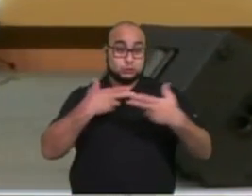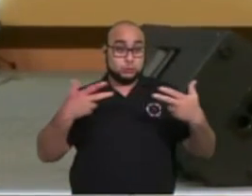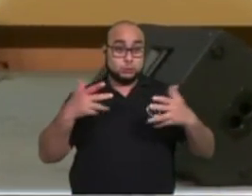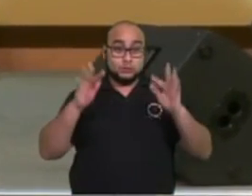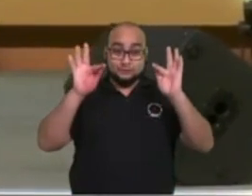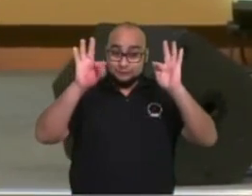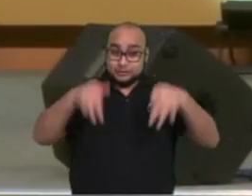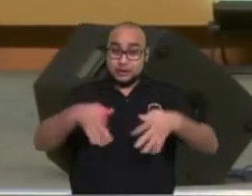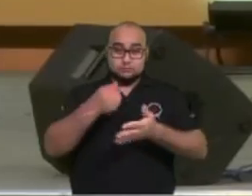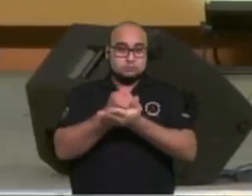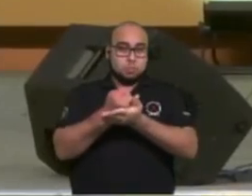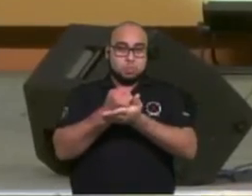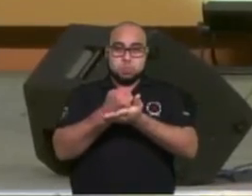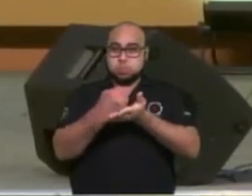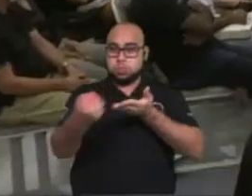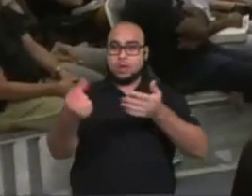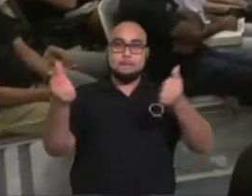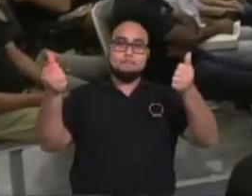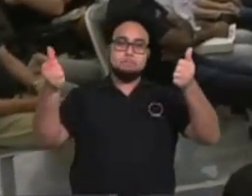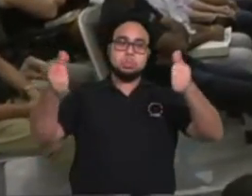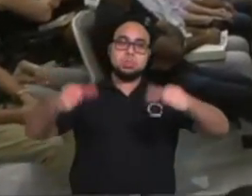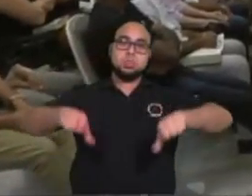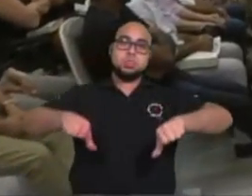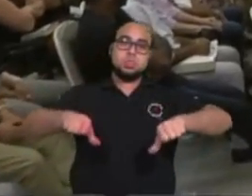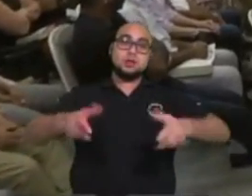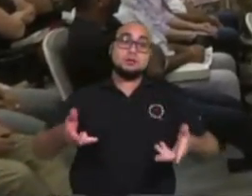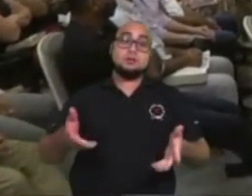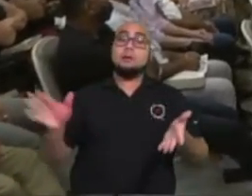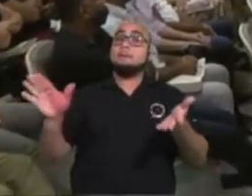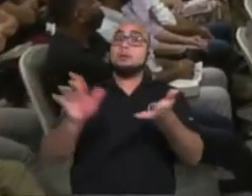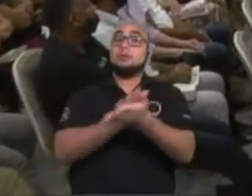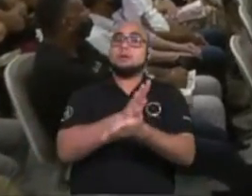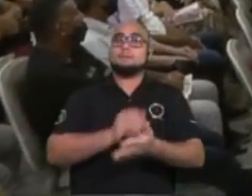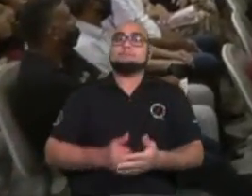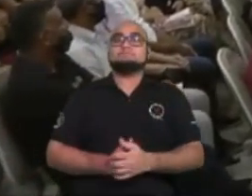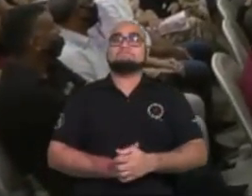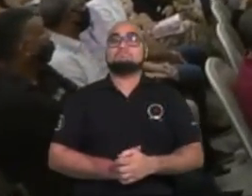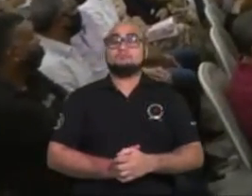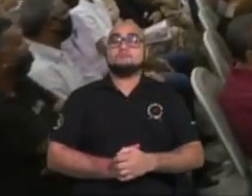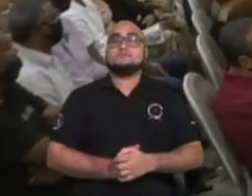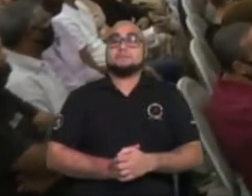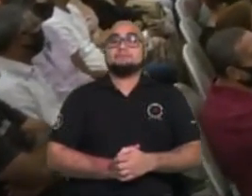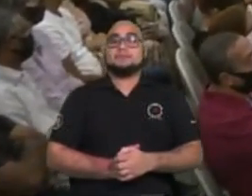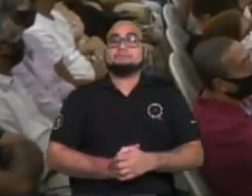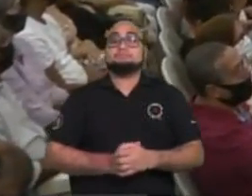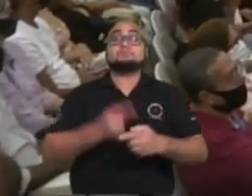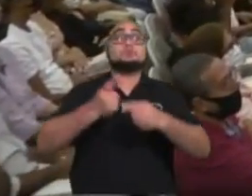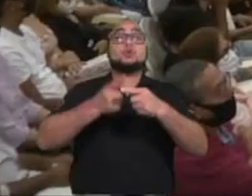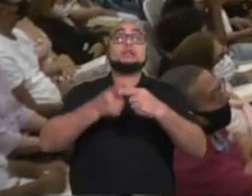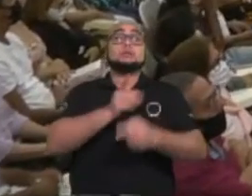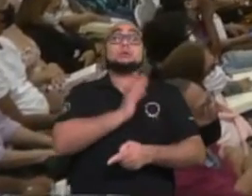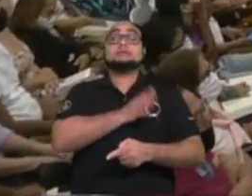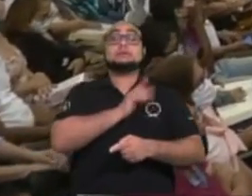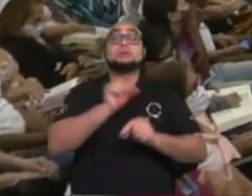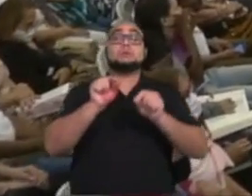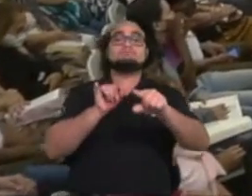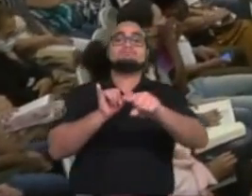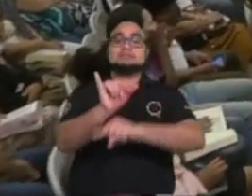você para o bagaço para o desastre para ver roupa para desgraça porque ele é enganoso